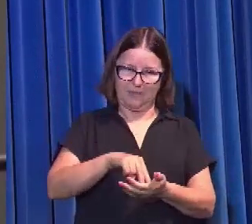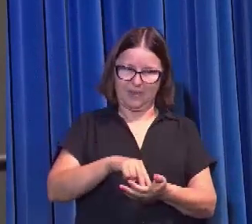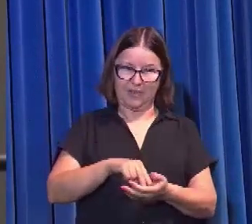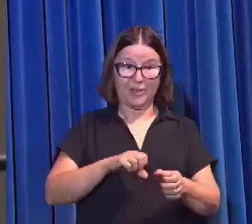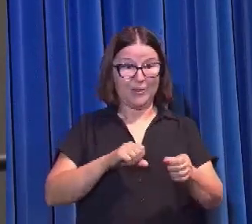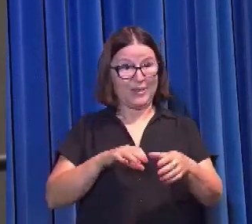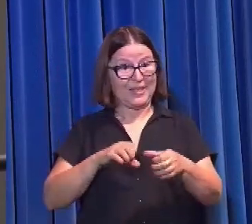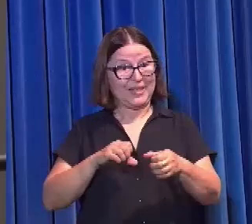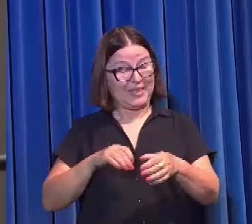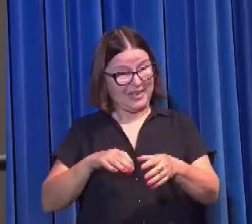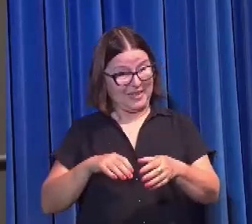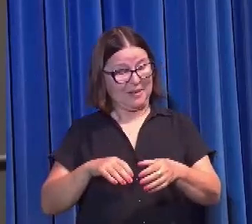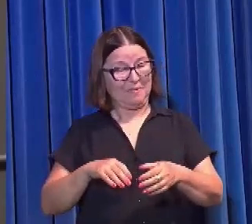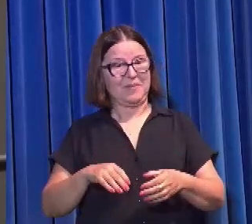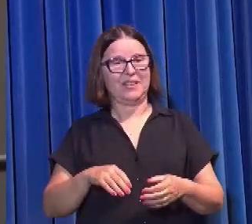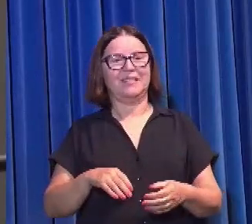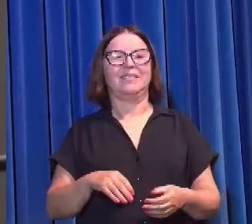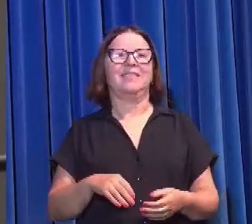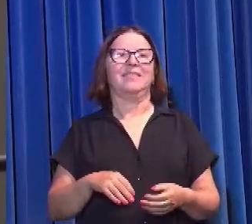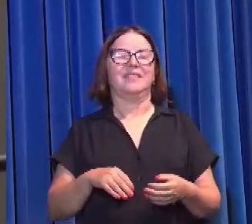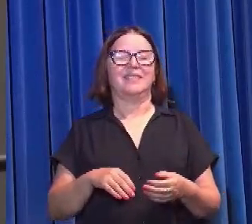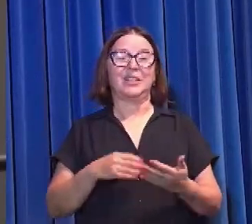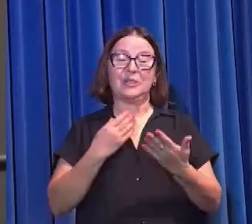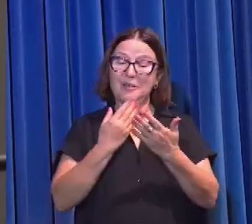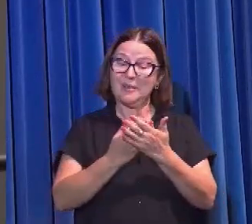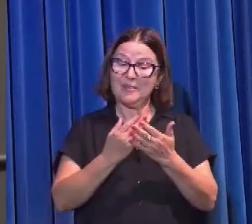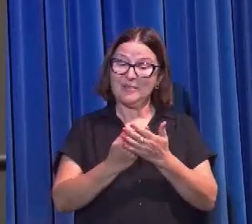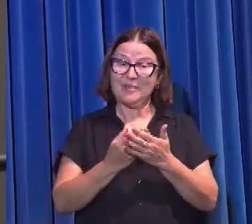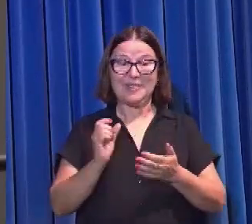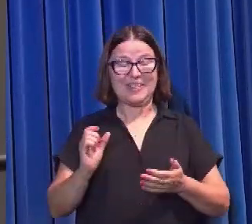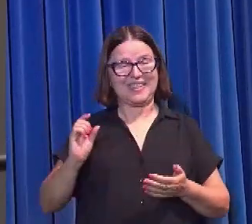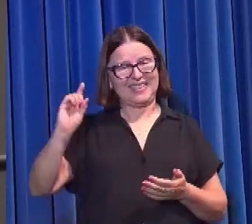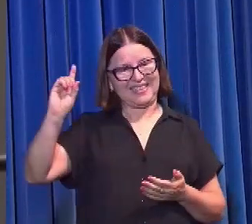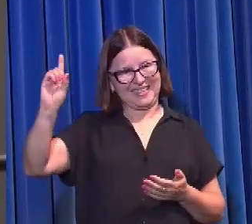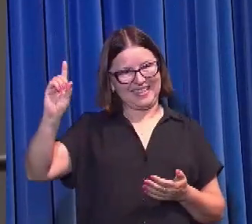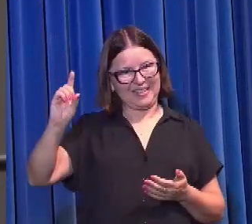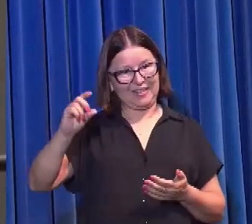apóstolos, perseverar no estudo da palavra de Deus, perseverar na comunhão.